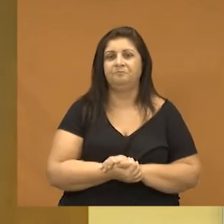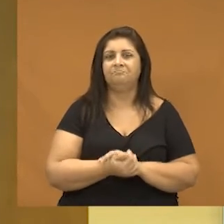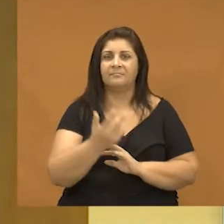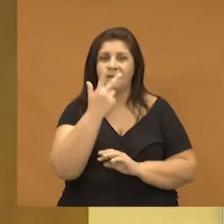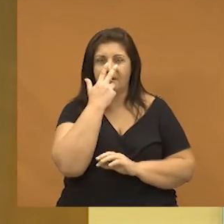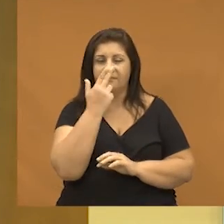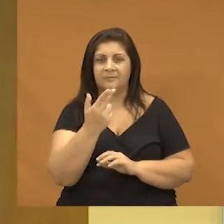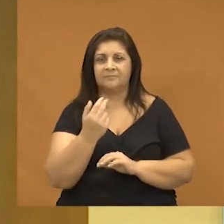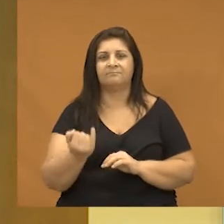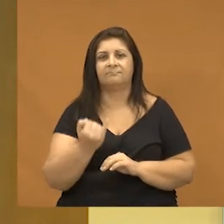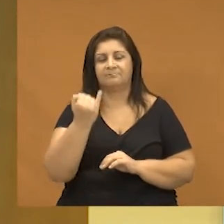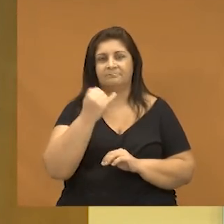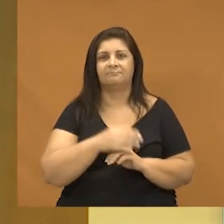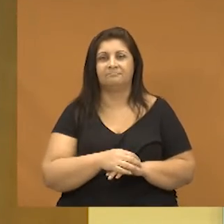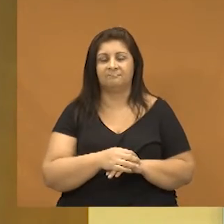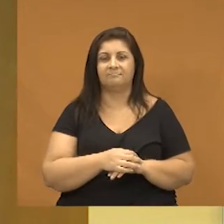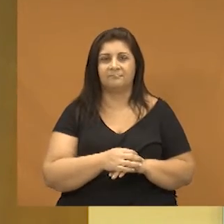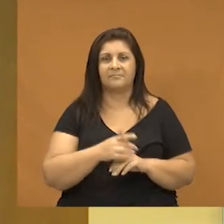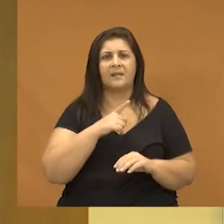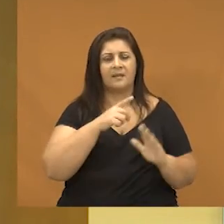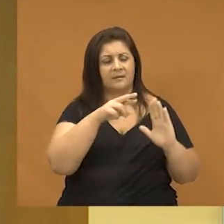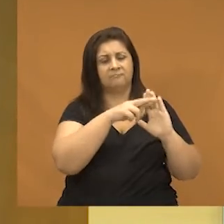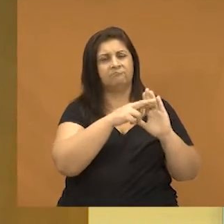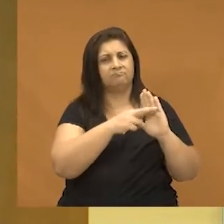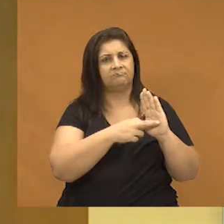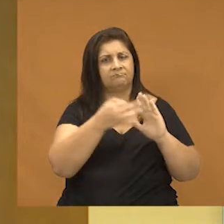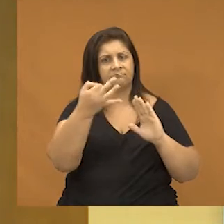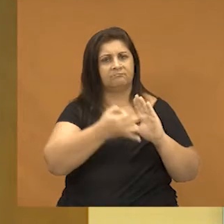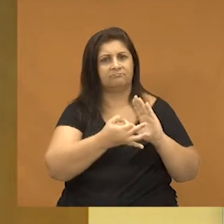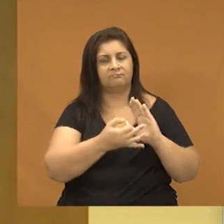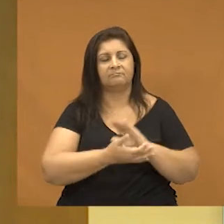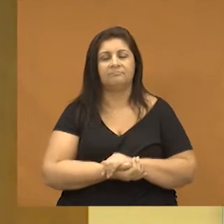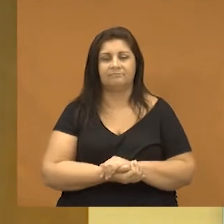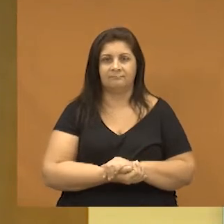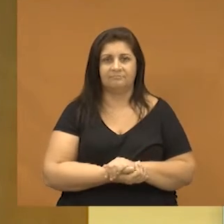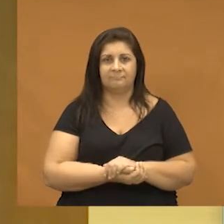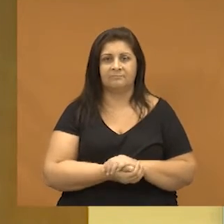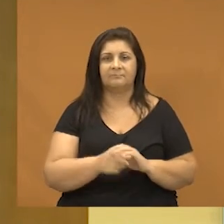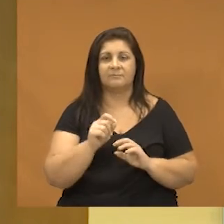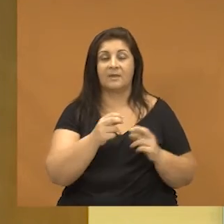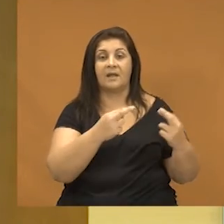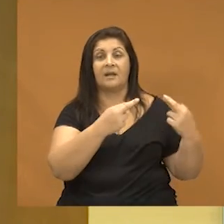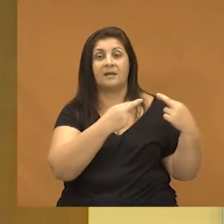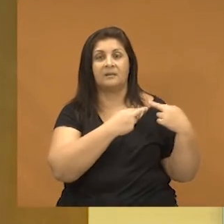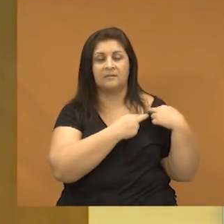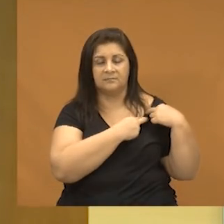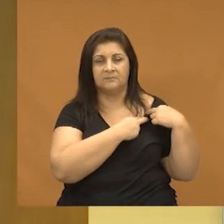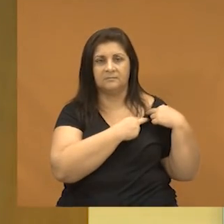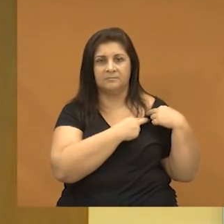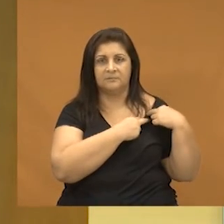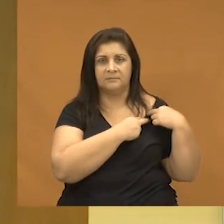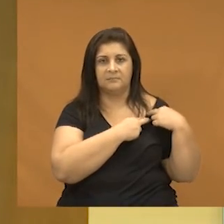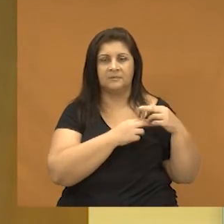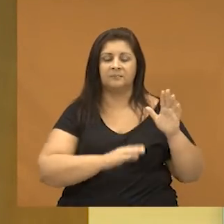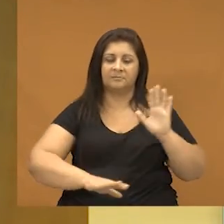acho muito importante criar esses critérios bem certos das responsabilidades para